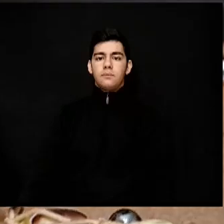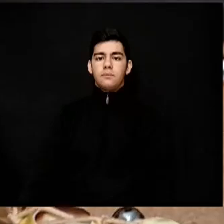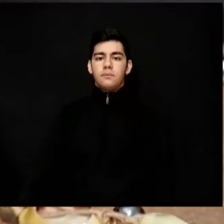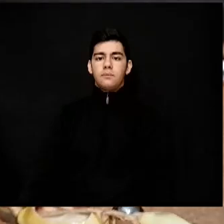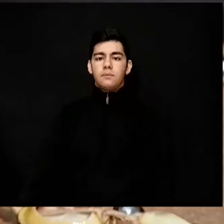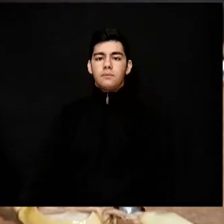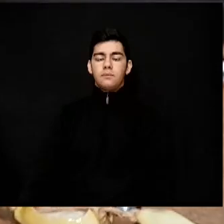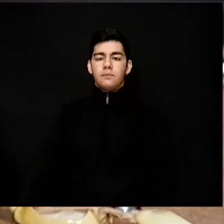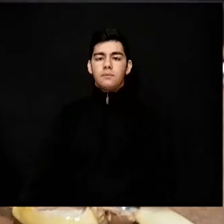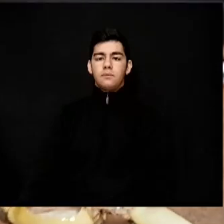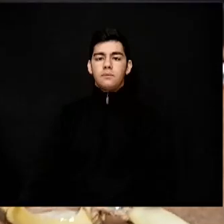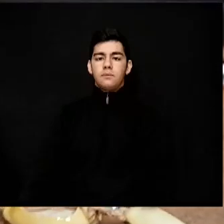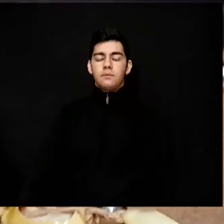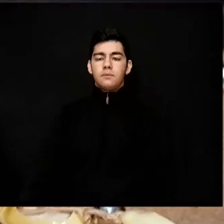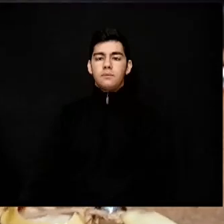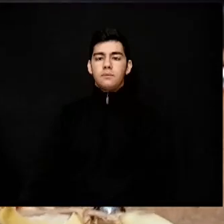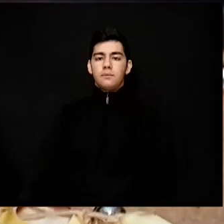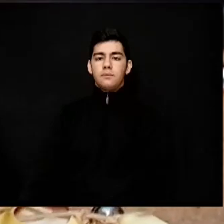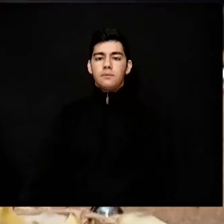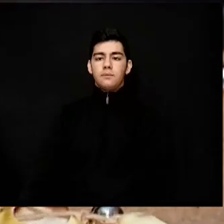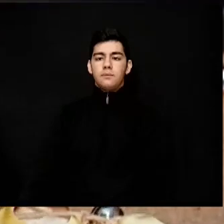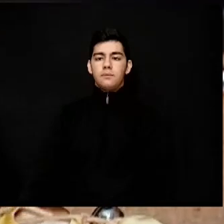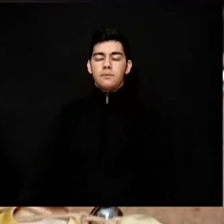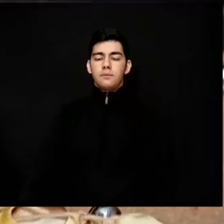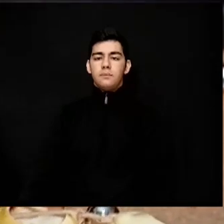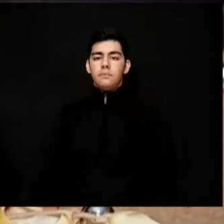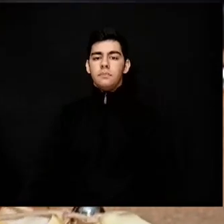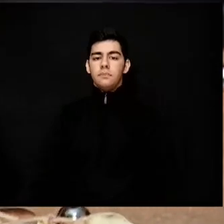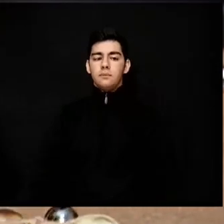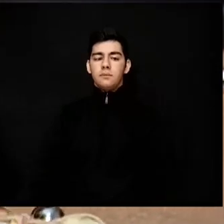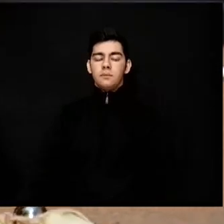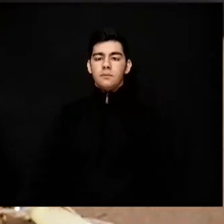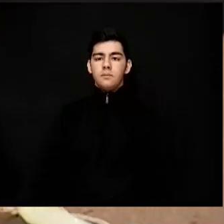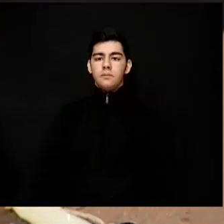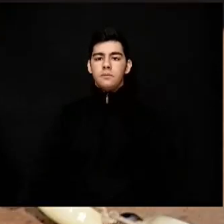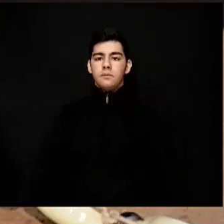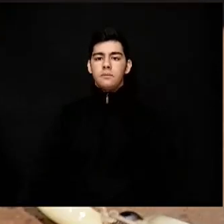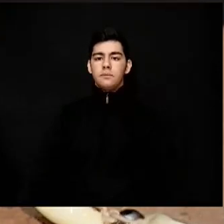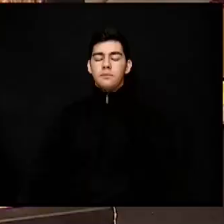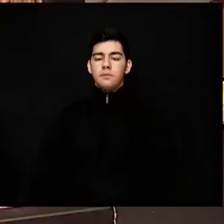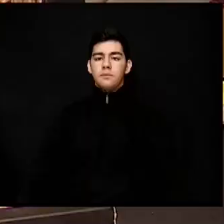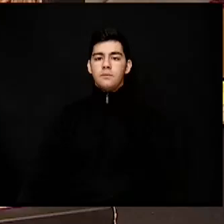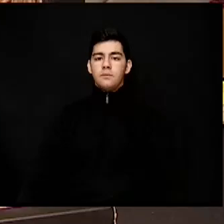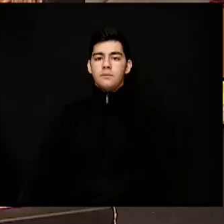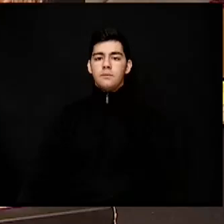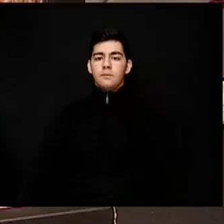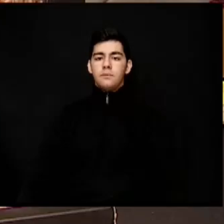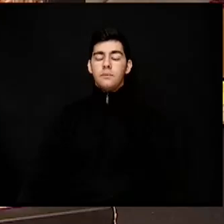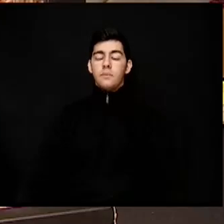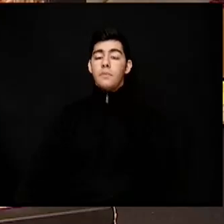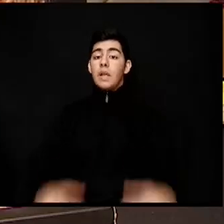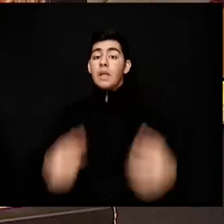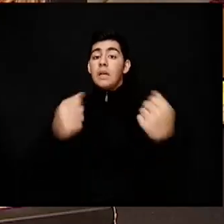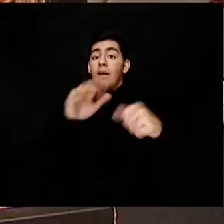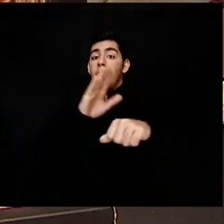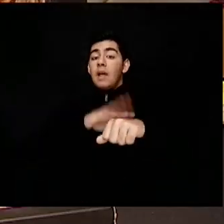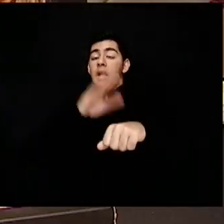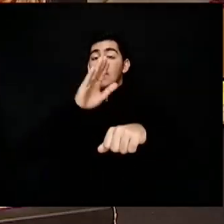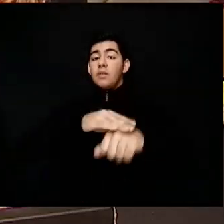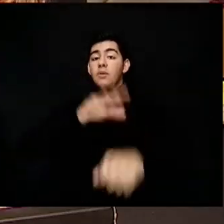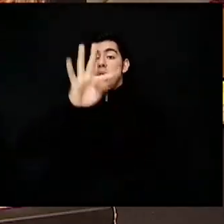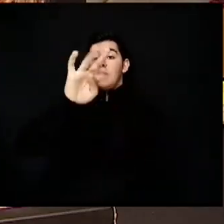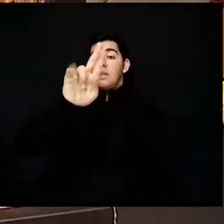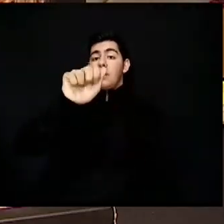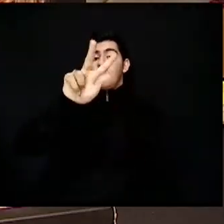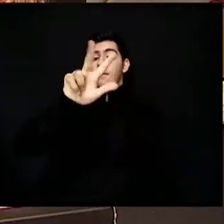E já desço aqui, que ele trava, ele não vai sair. Ele fica coladinho? Ele fica coladinho.